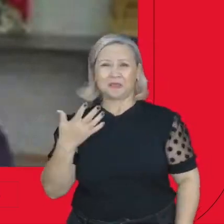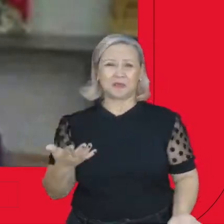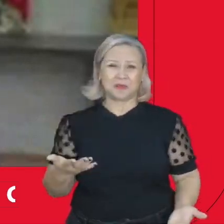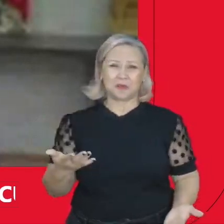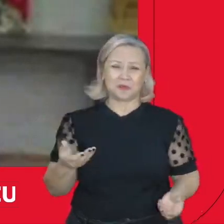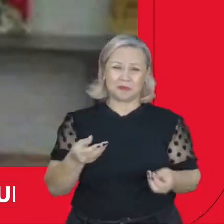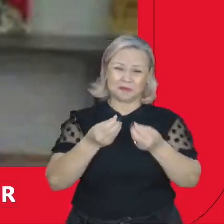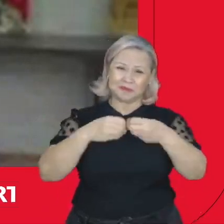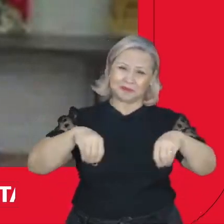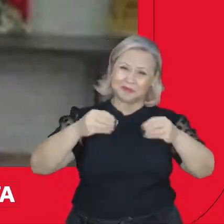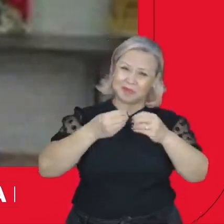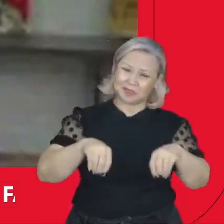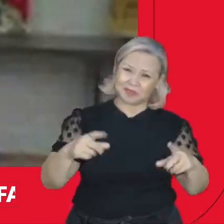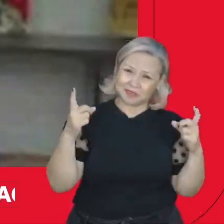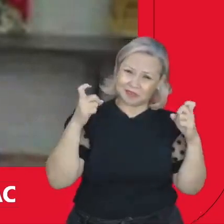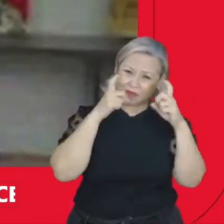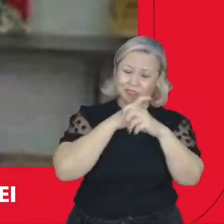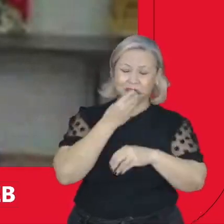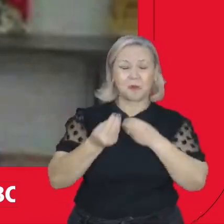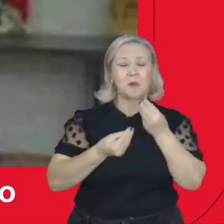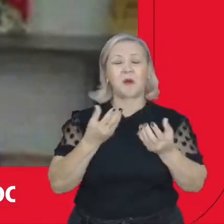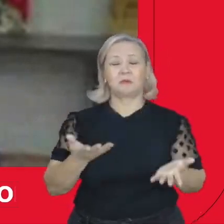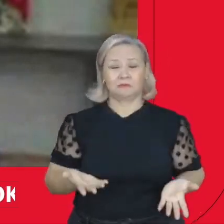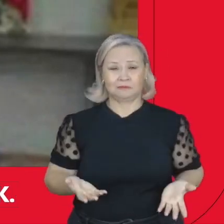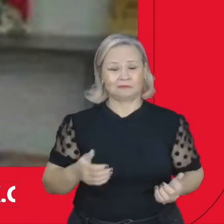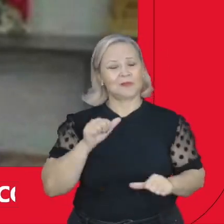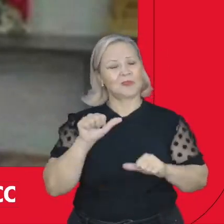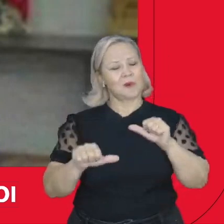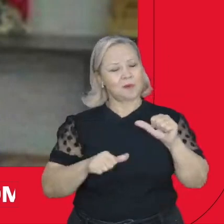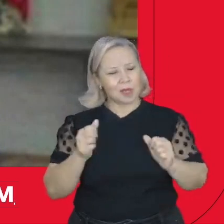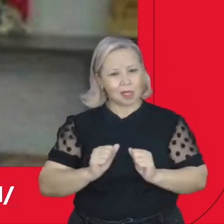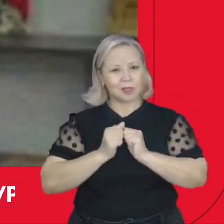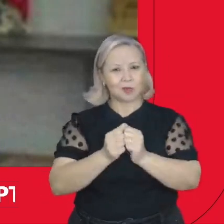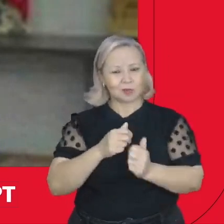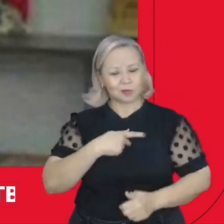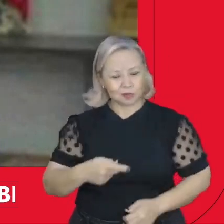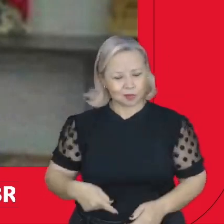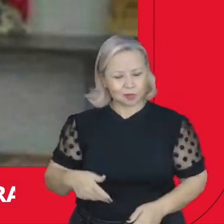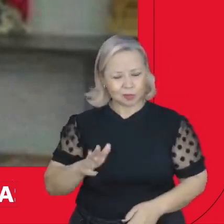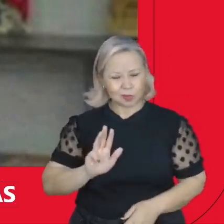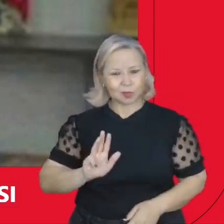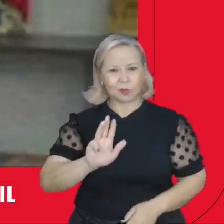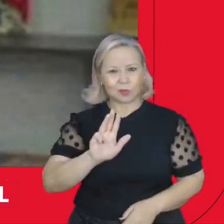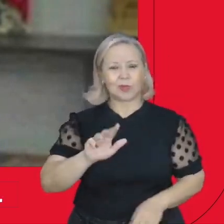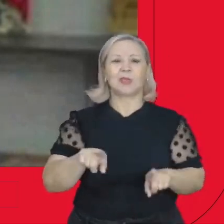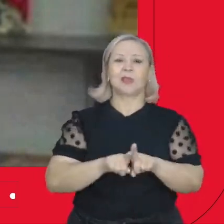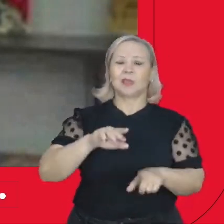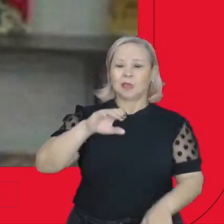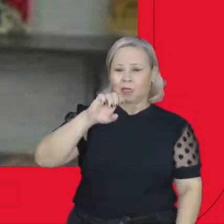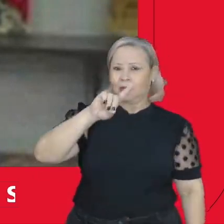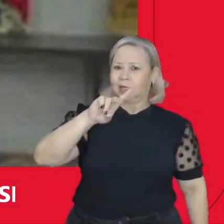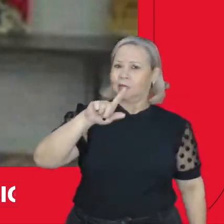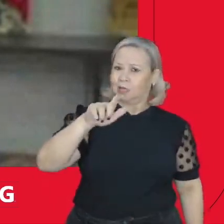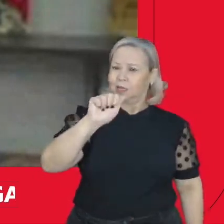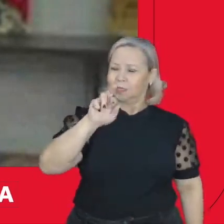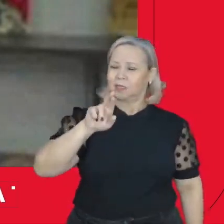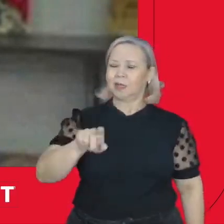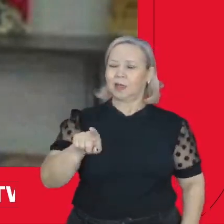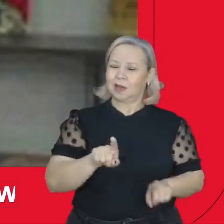mobilização e procurando estabelecer e conectar-se principalmente com a verdade, já que os nossos principais